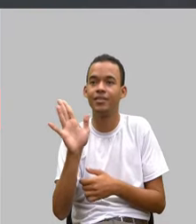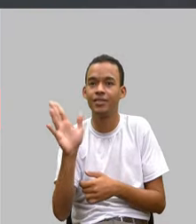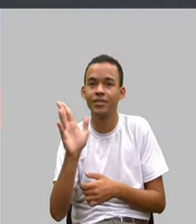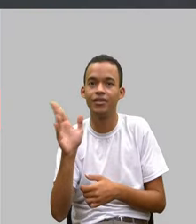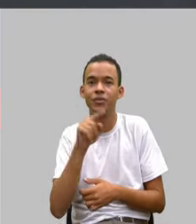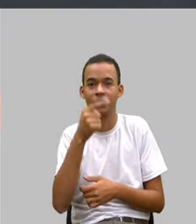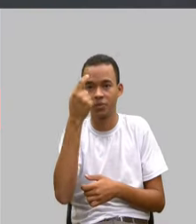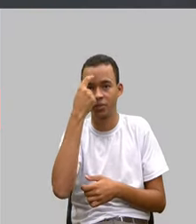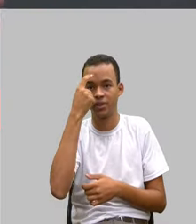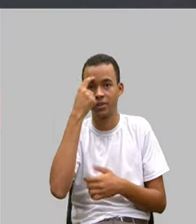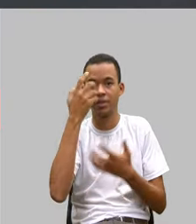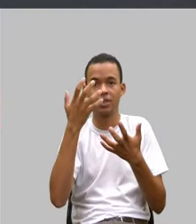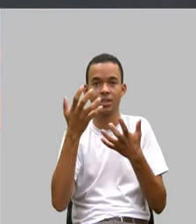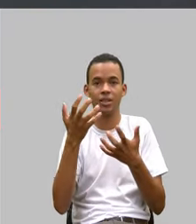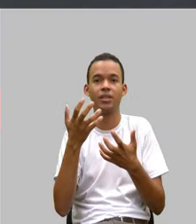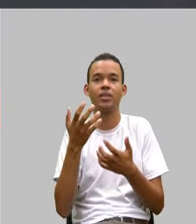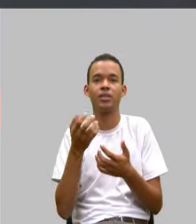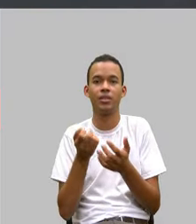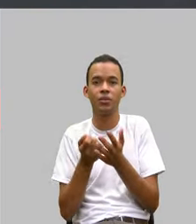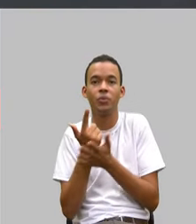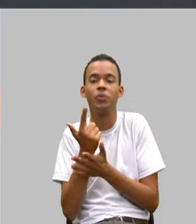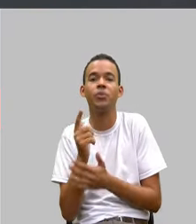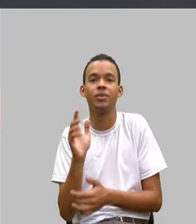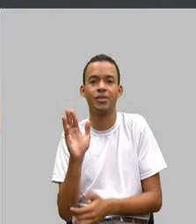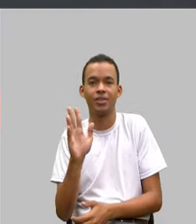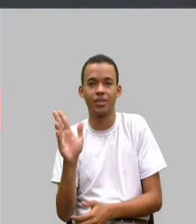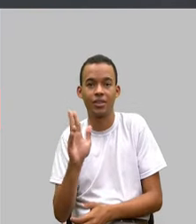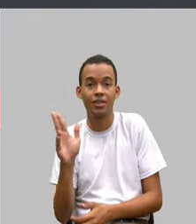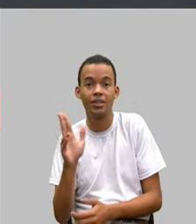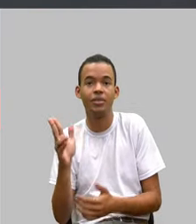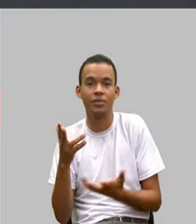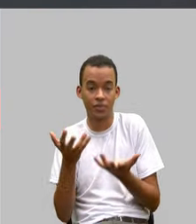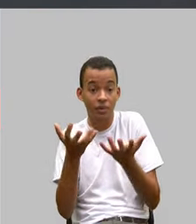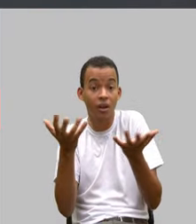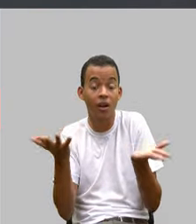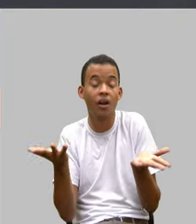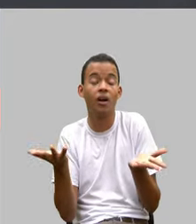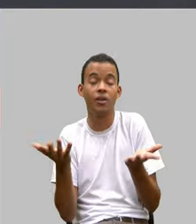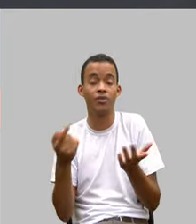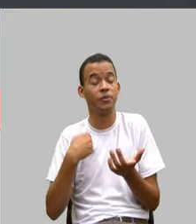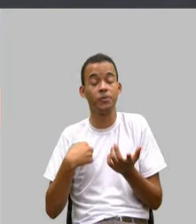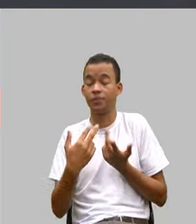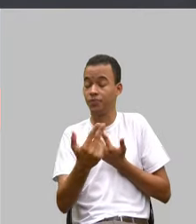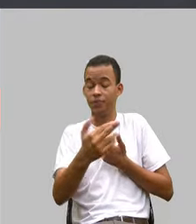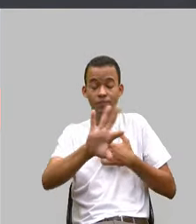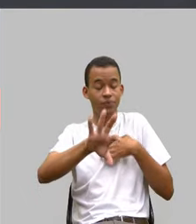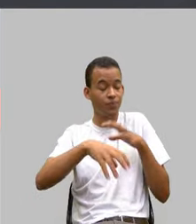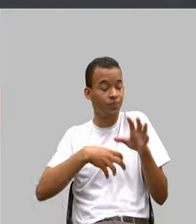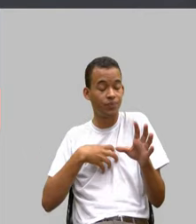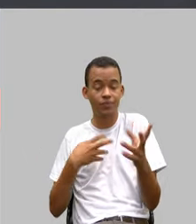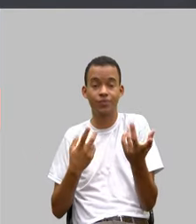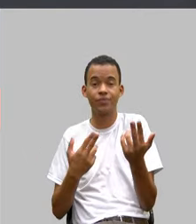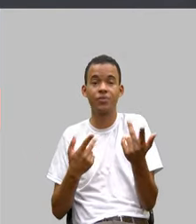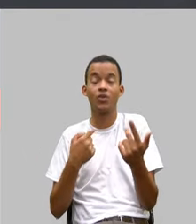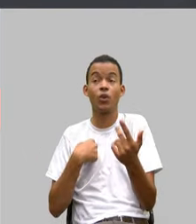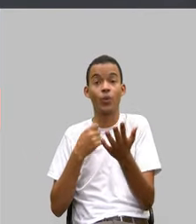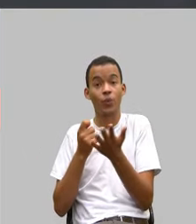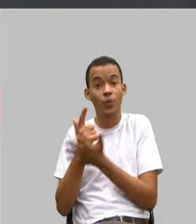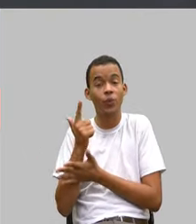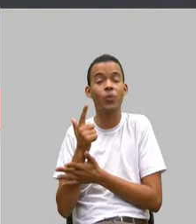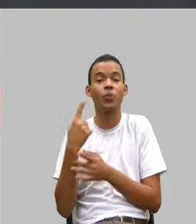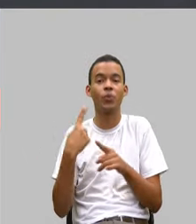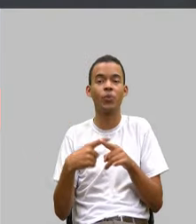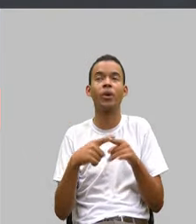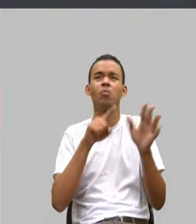querendo ir embora e conhecer a cannabis não é e é e foi isso que aconteceu comigo então eu consegui comprar porque eu comecei perguntar